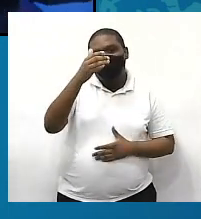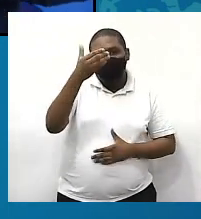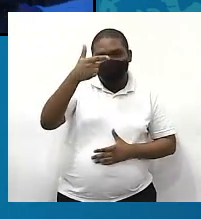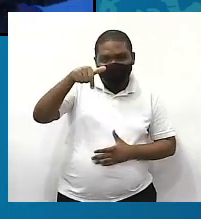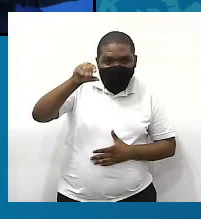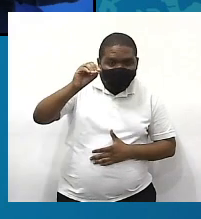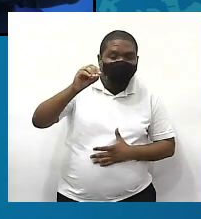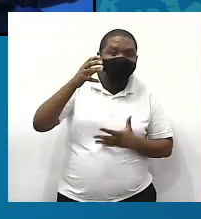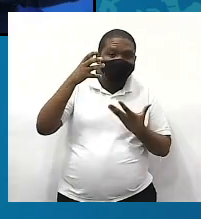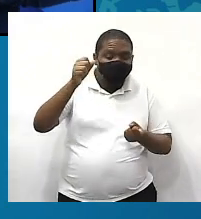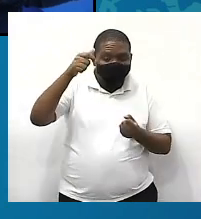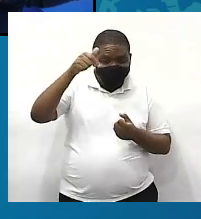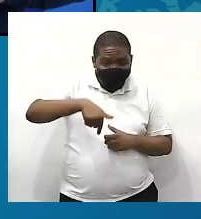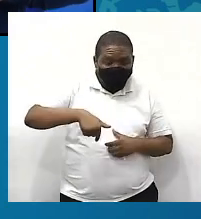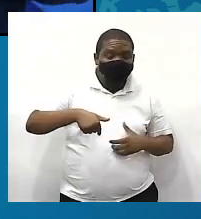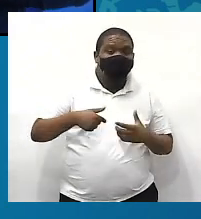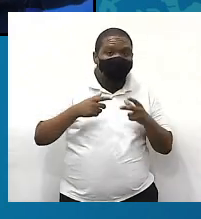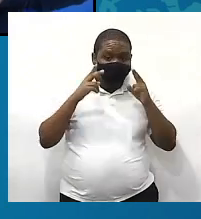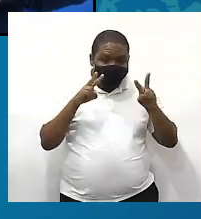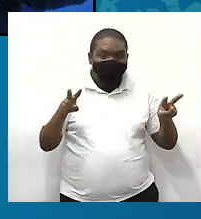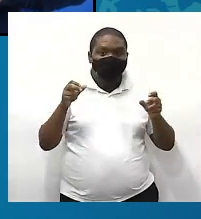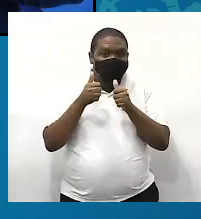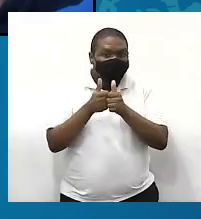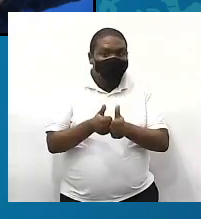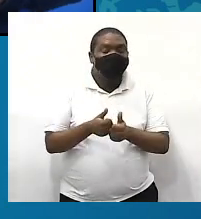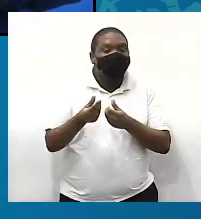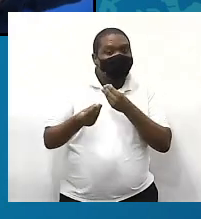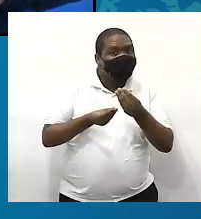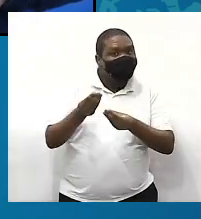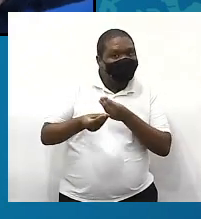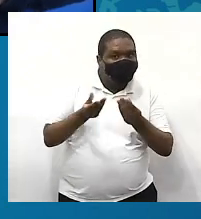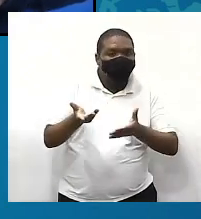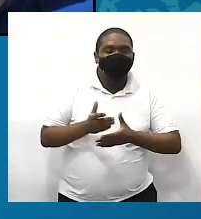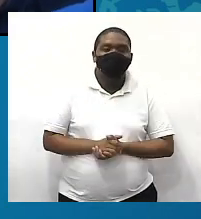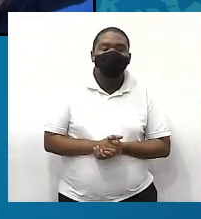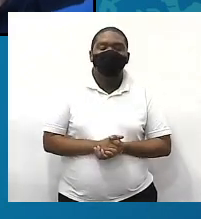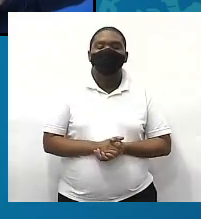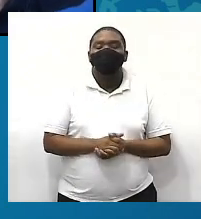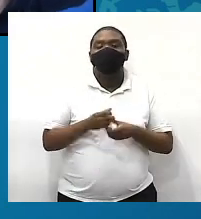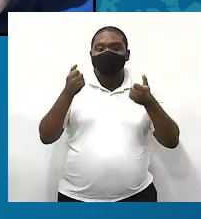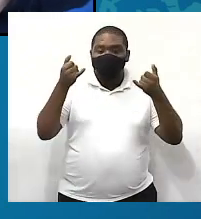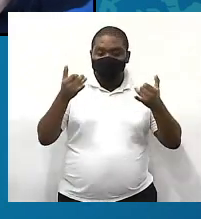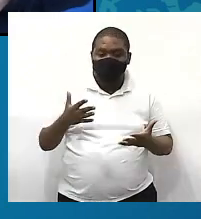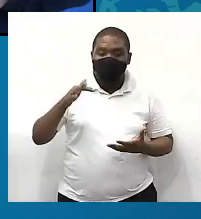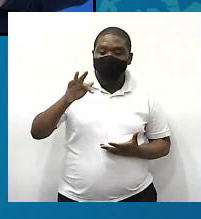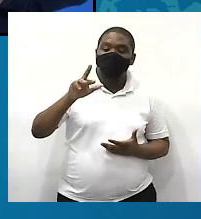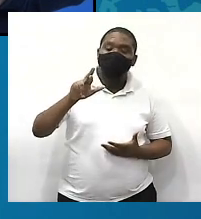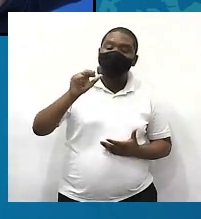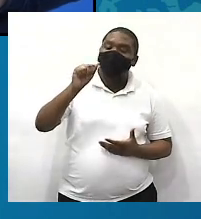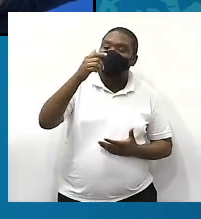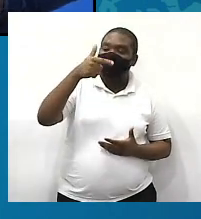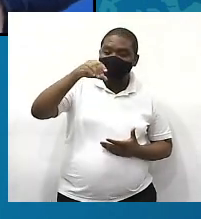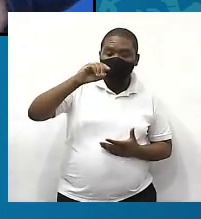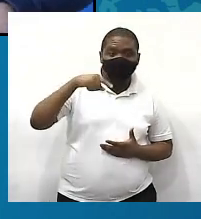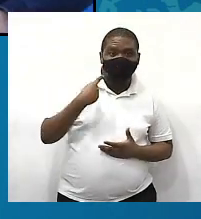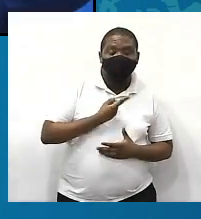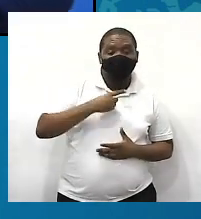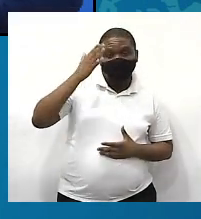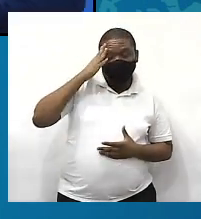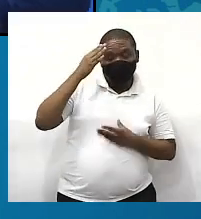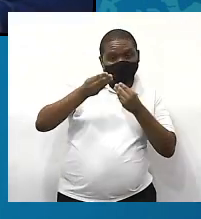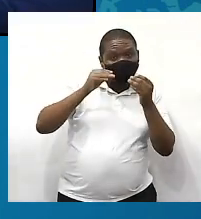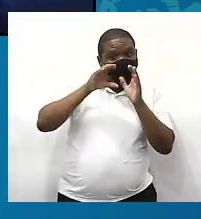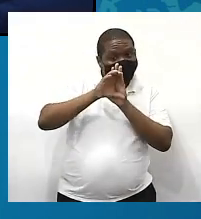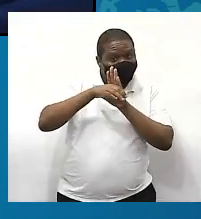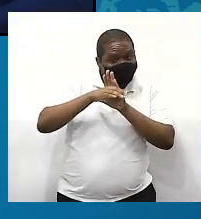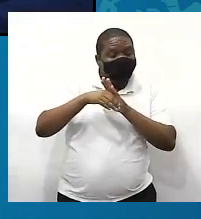o slide que eu trouxe uma tirinha que fala sobre fração para a gente poder entender o conceito, tá bom? Vamos lá,